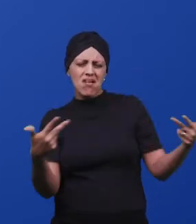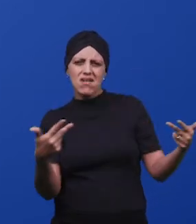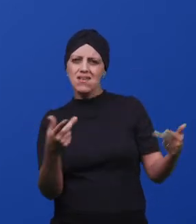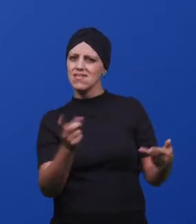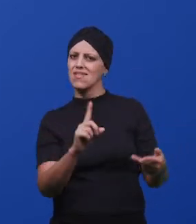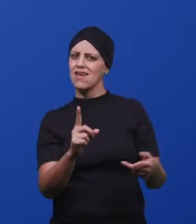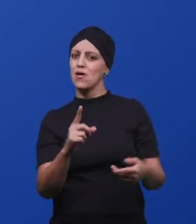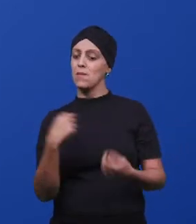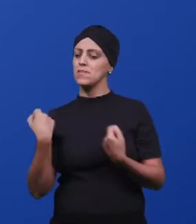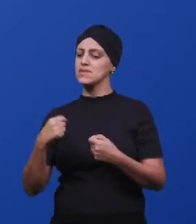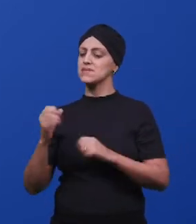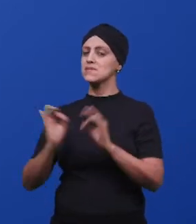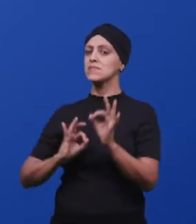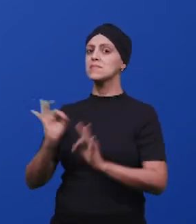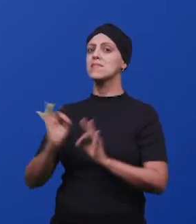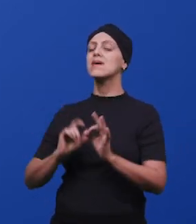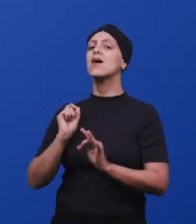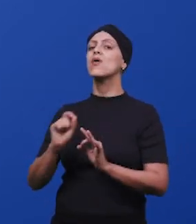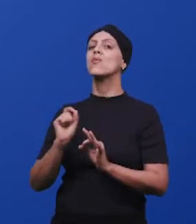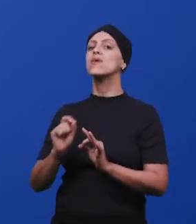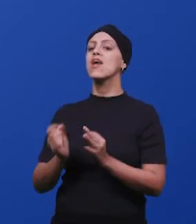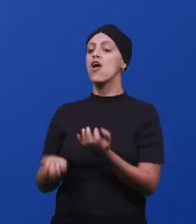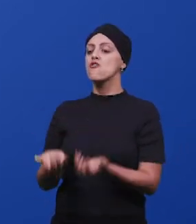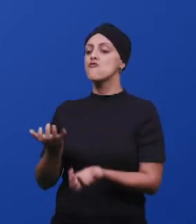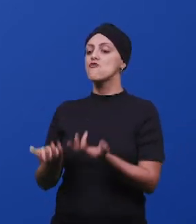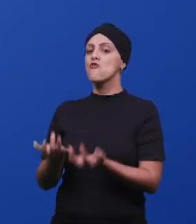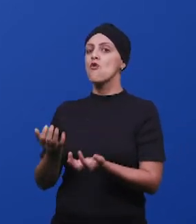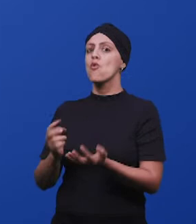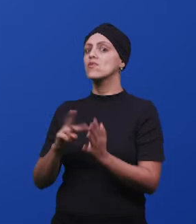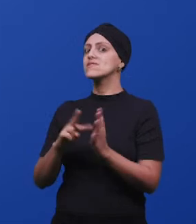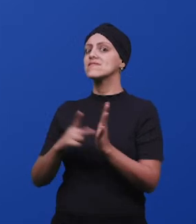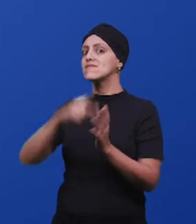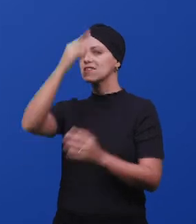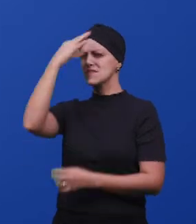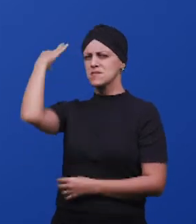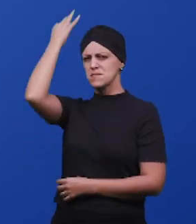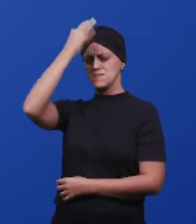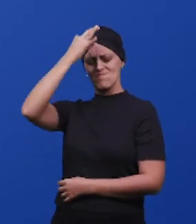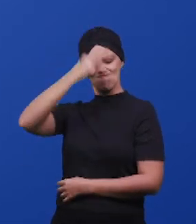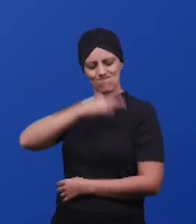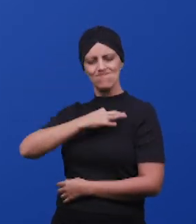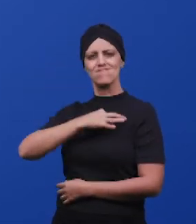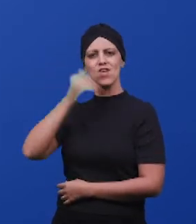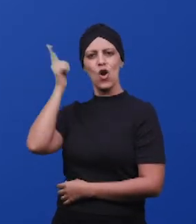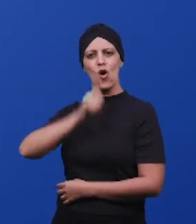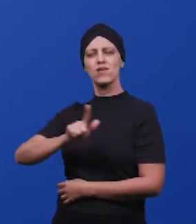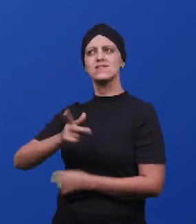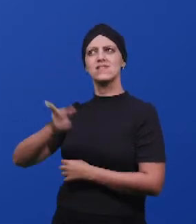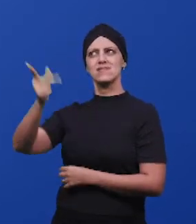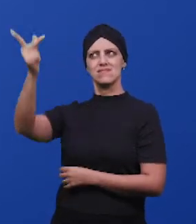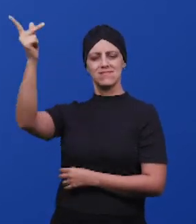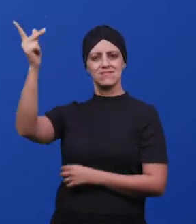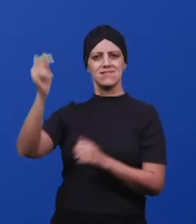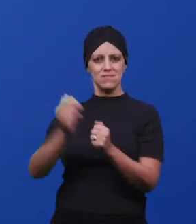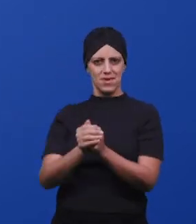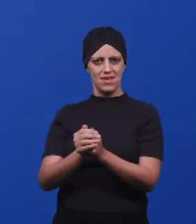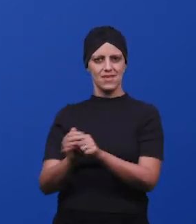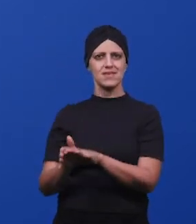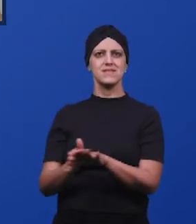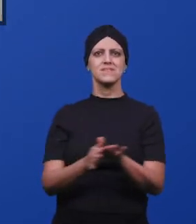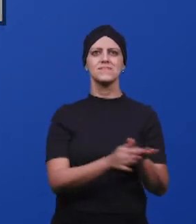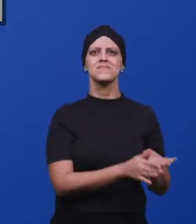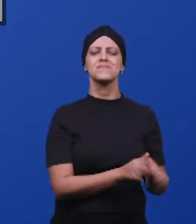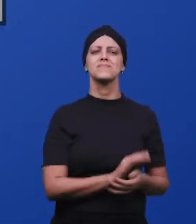preparada nessa água. A nossa vida tem que ser preparada com o fogo do Espírito Santo, porque assim iremos alcançar a eternidade com o Senhor Jesus.